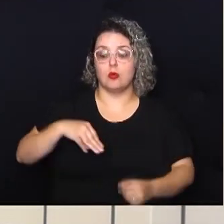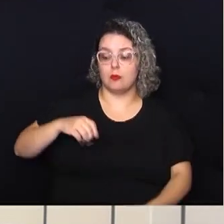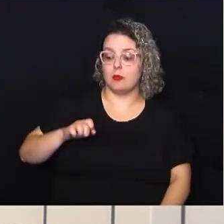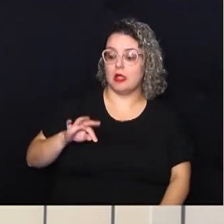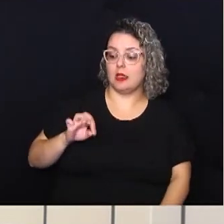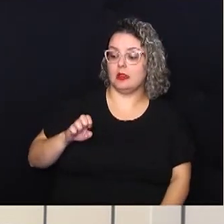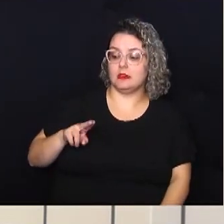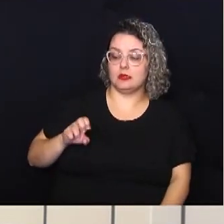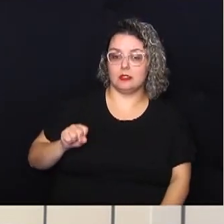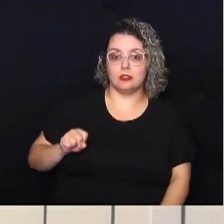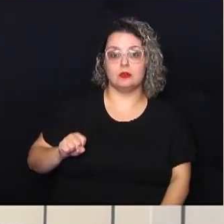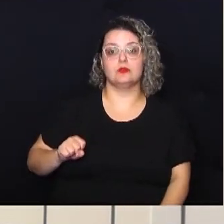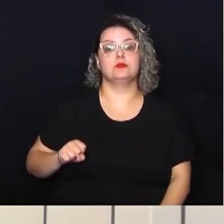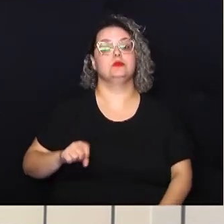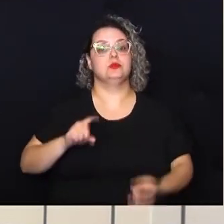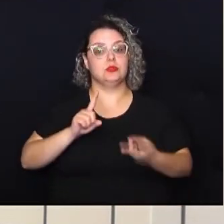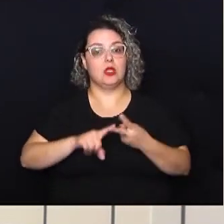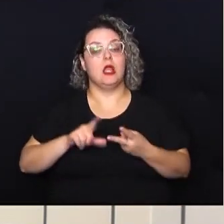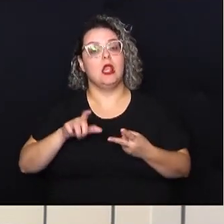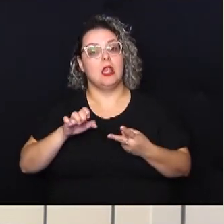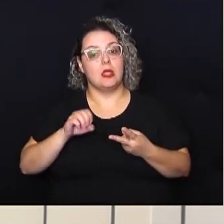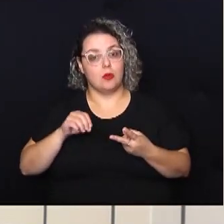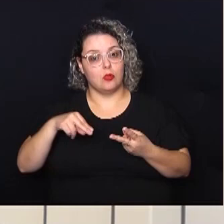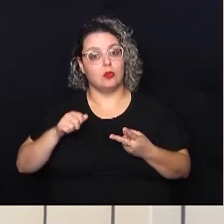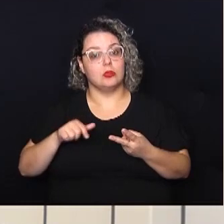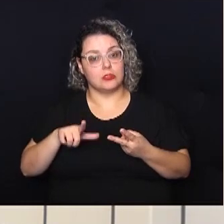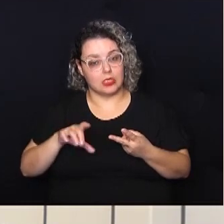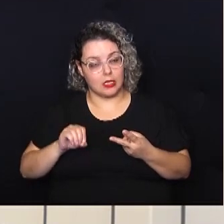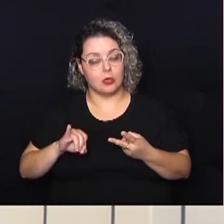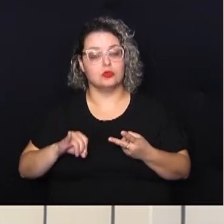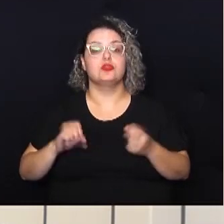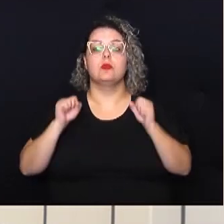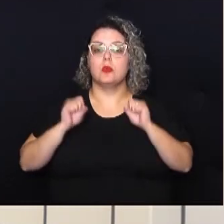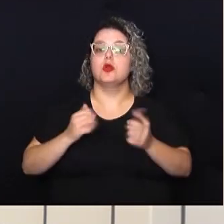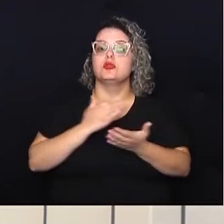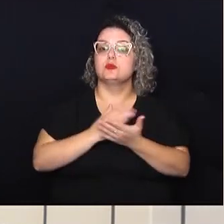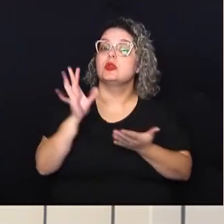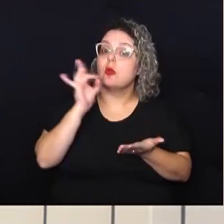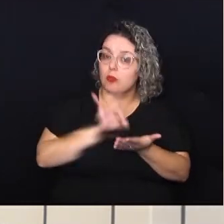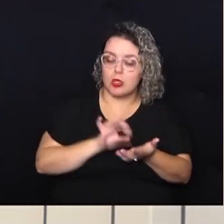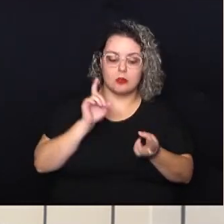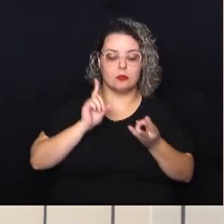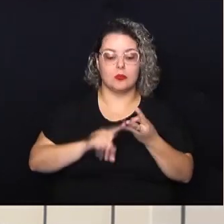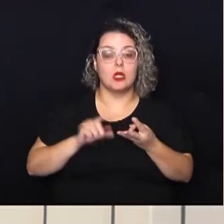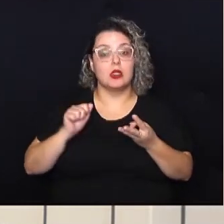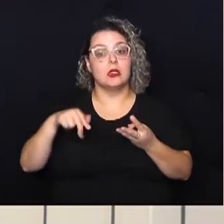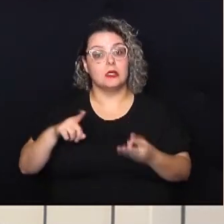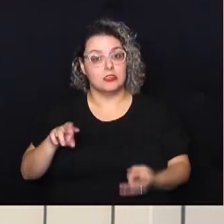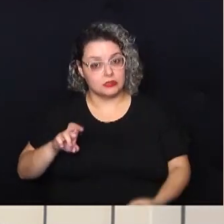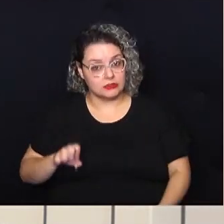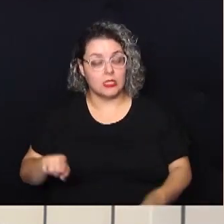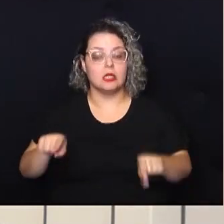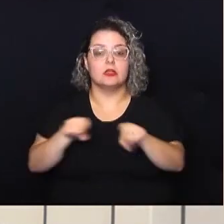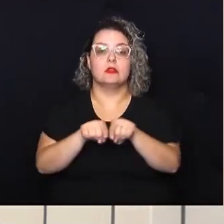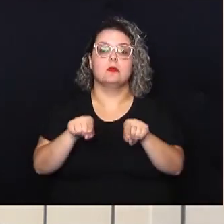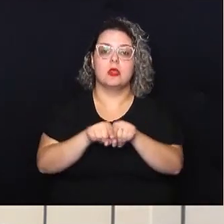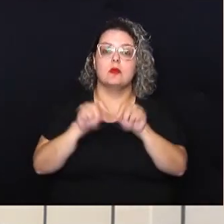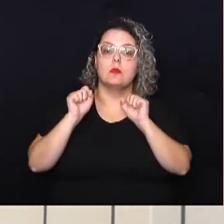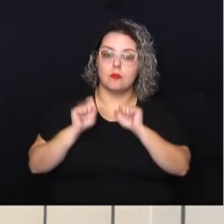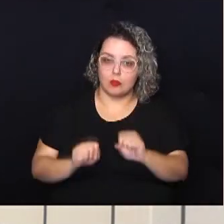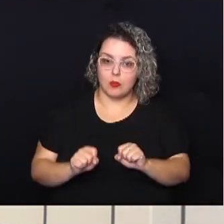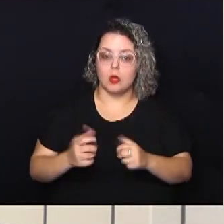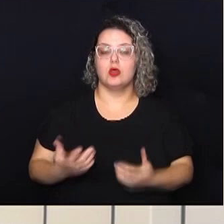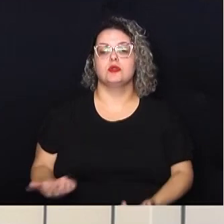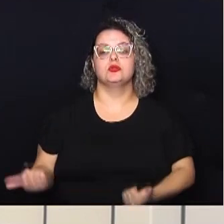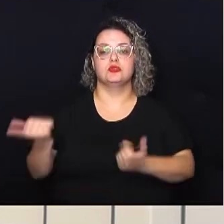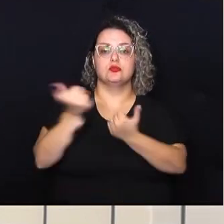Jesus. Leonaldi é outro que pode iniciar a partida como titular. André também pode tomar o lugar de